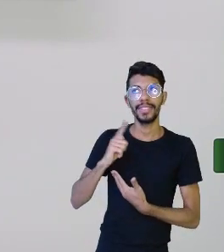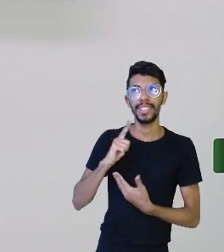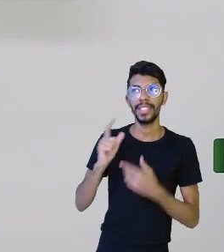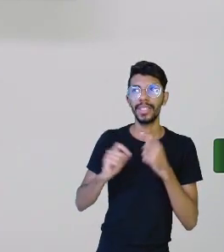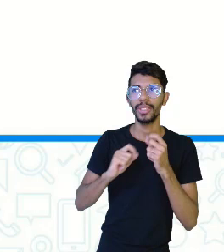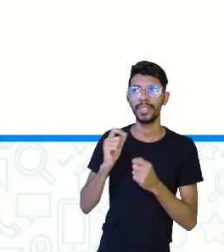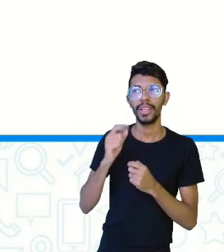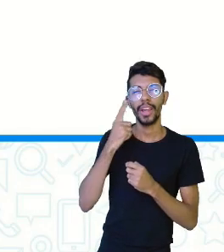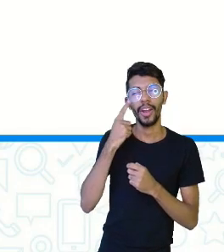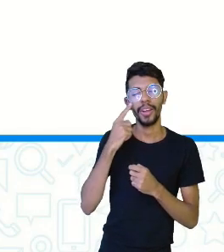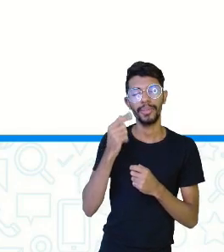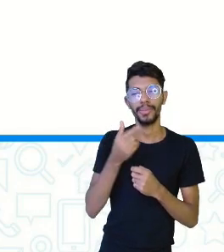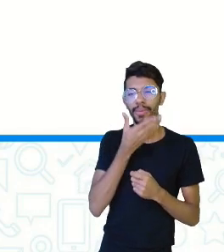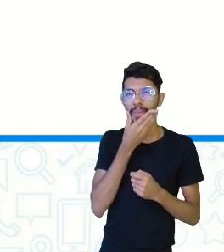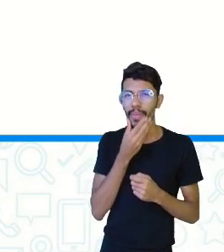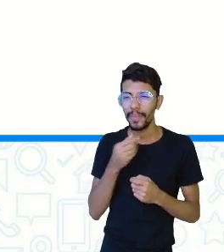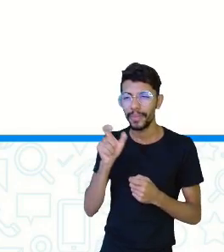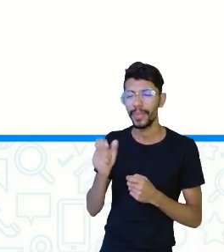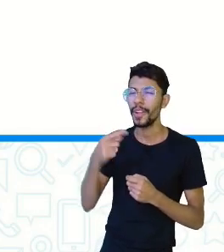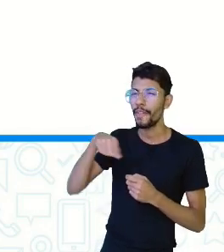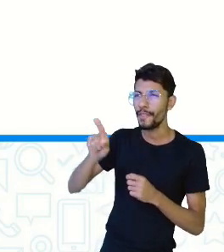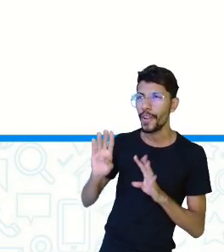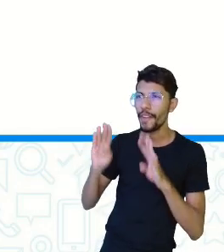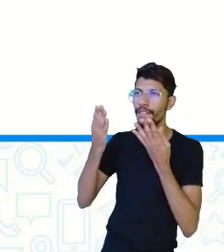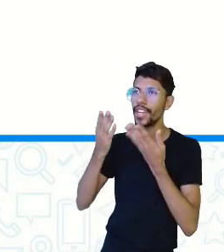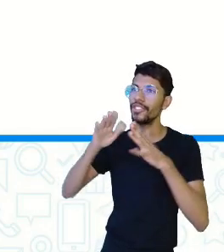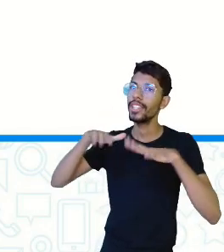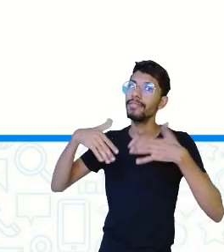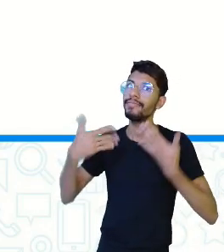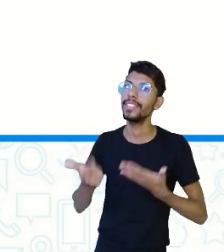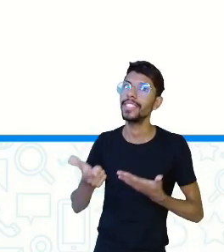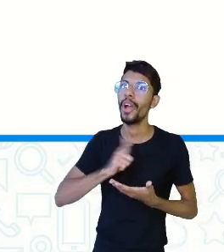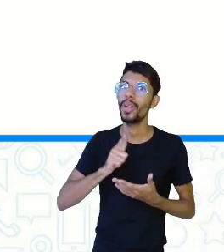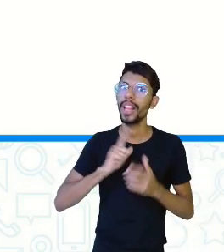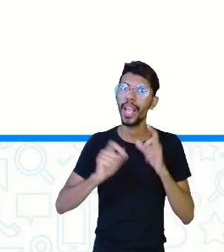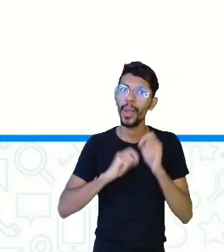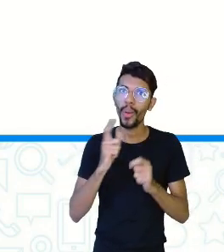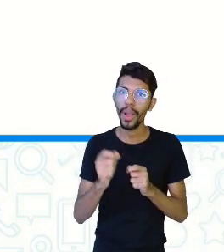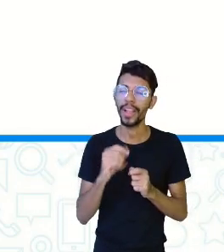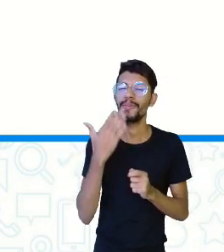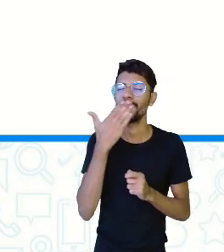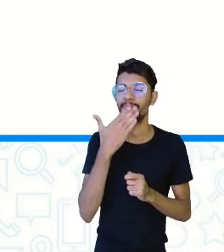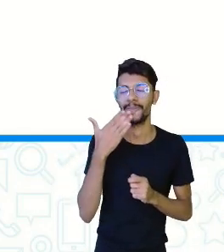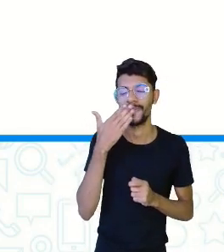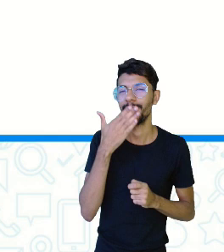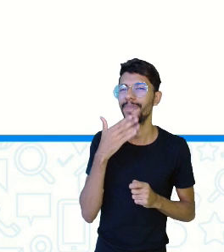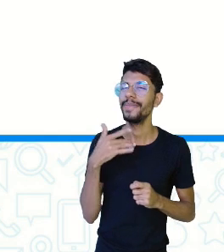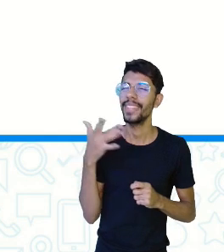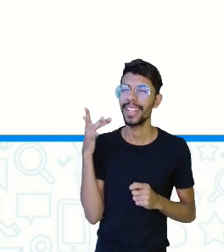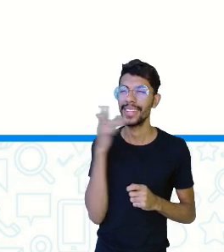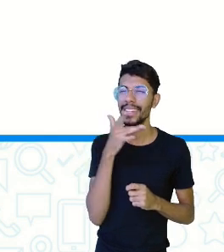foi à festa, essa festa pode ter o quê? Bombons. Gente, é muito